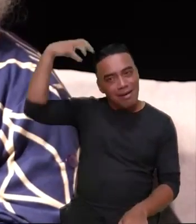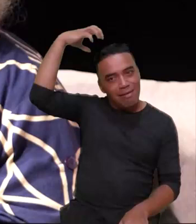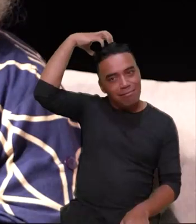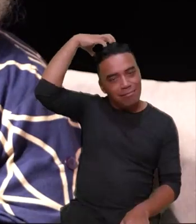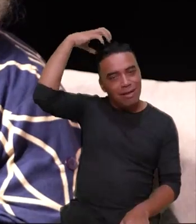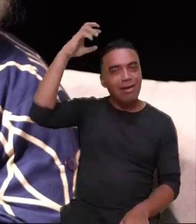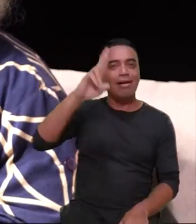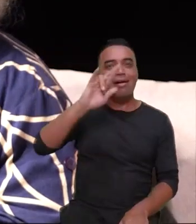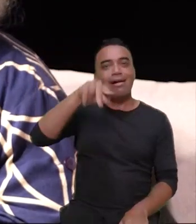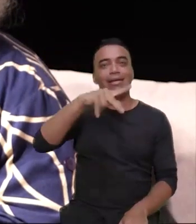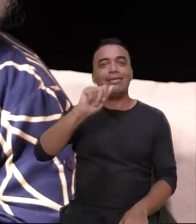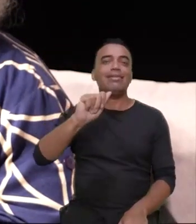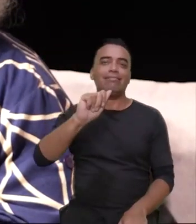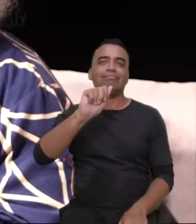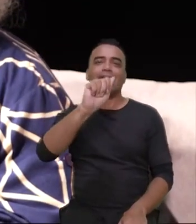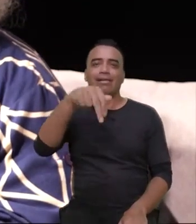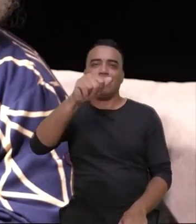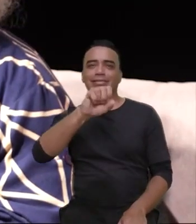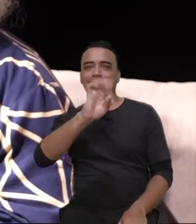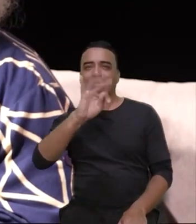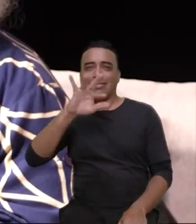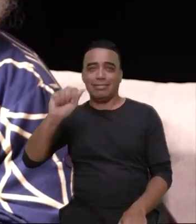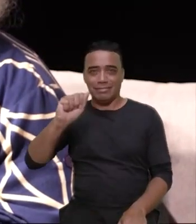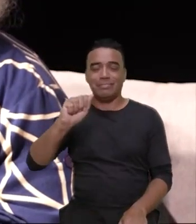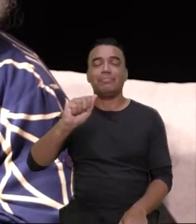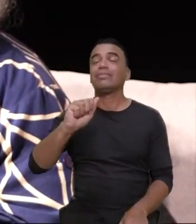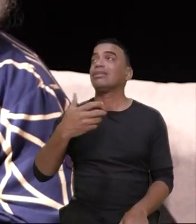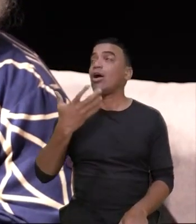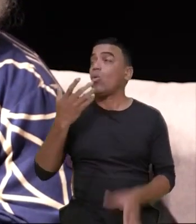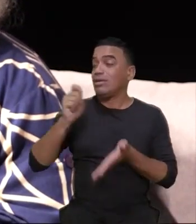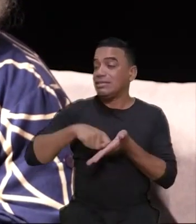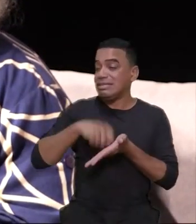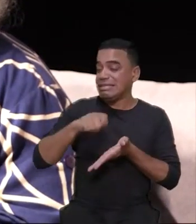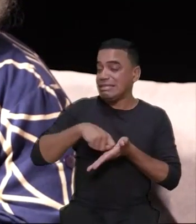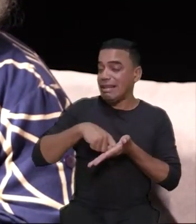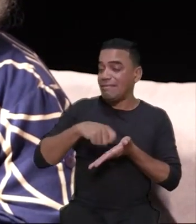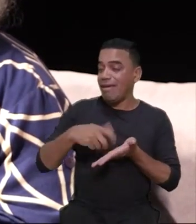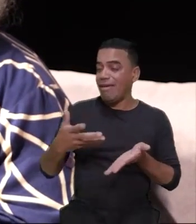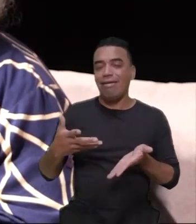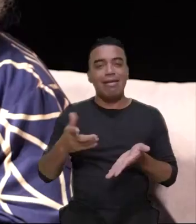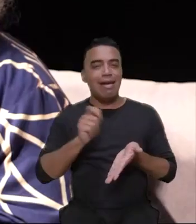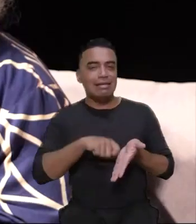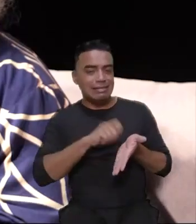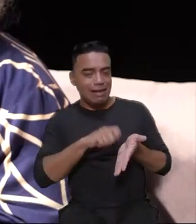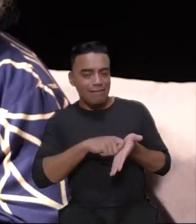Rainha Anastácia. Então, escrever